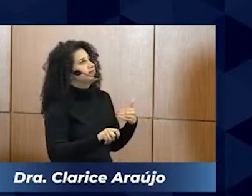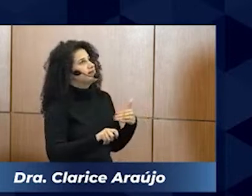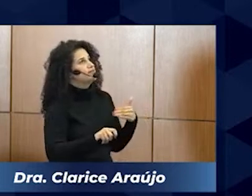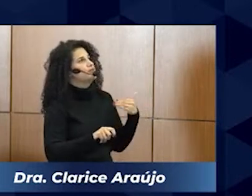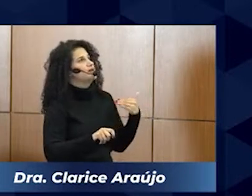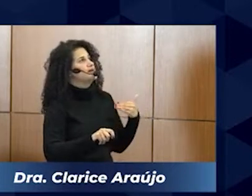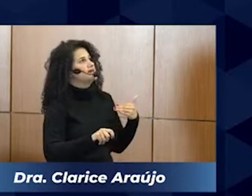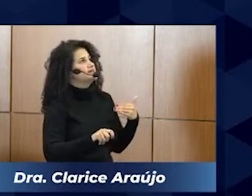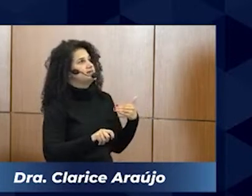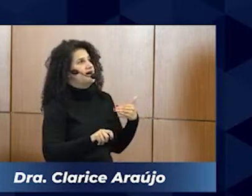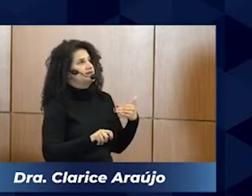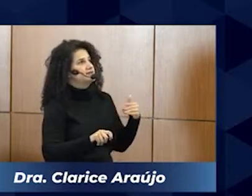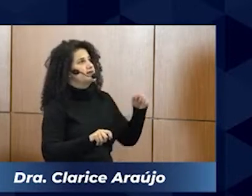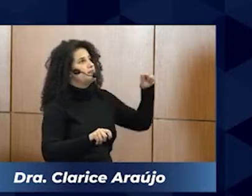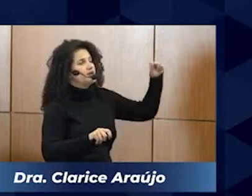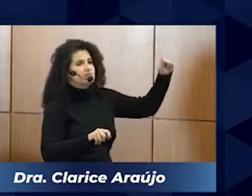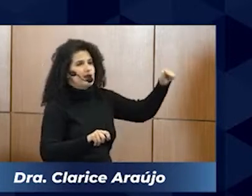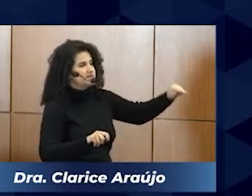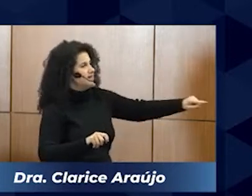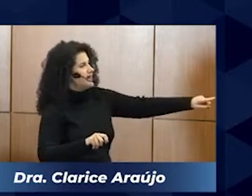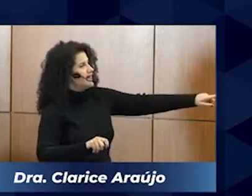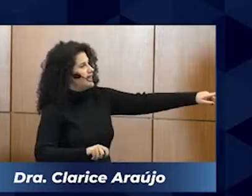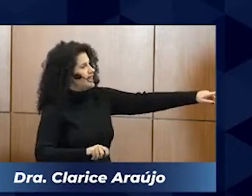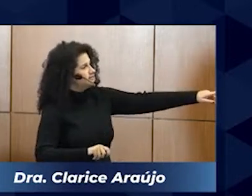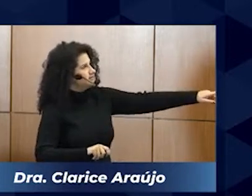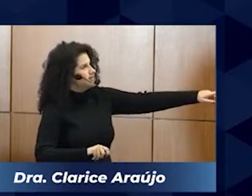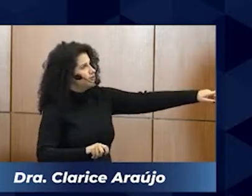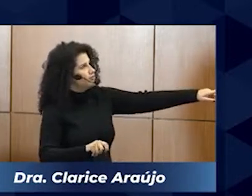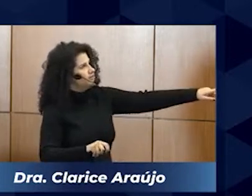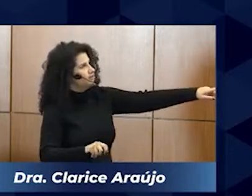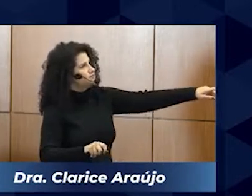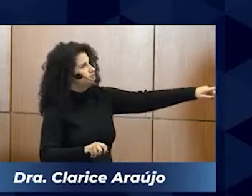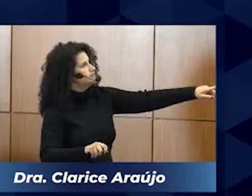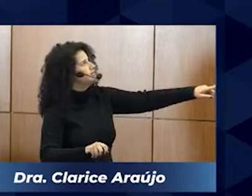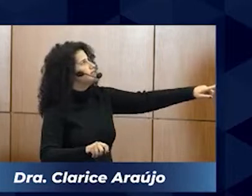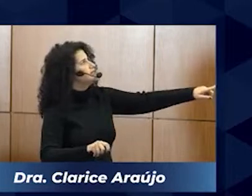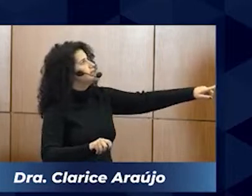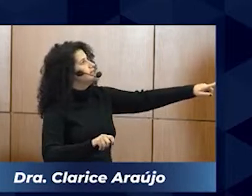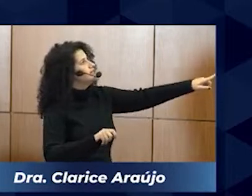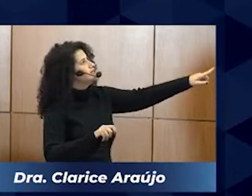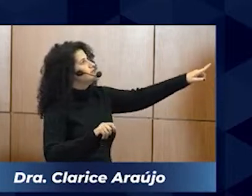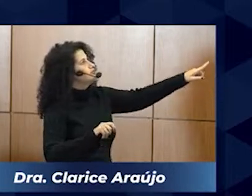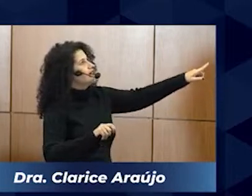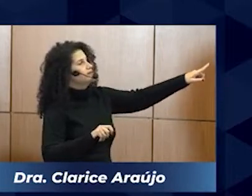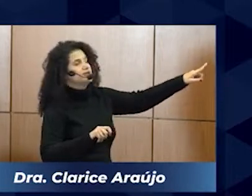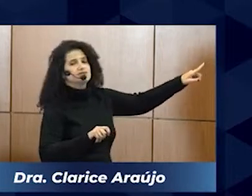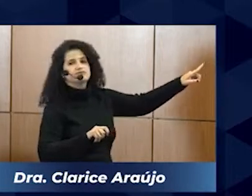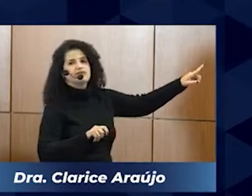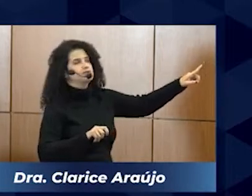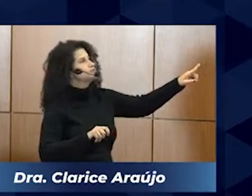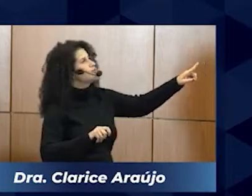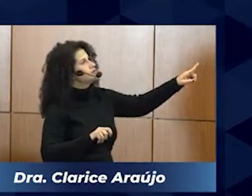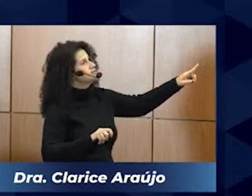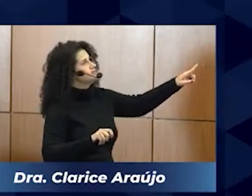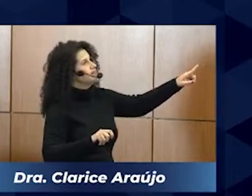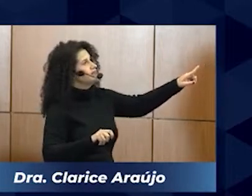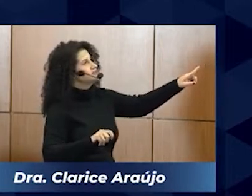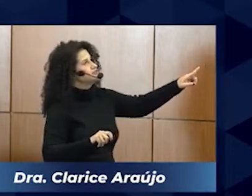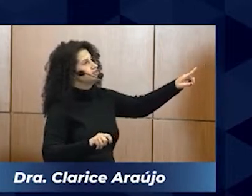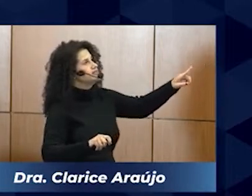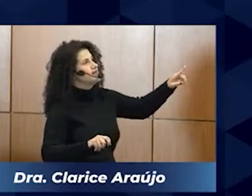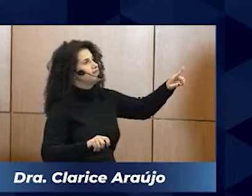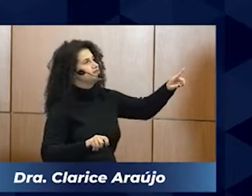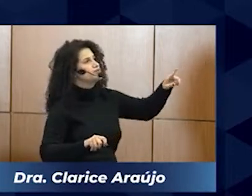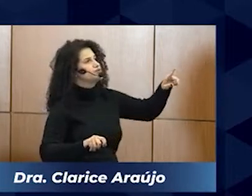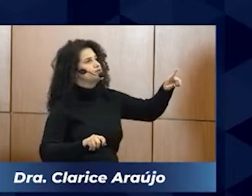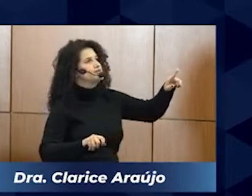da literatura realizadas para embasar essas recomendações aqui indicaram resultados consistentes